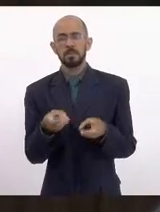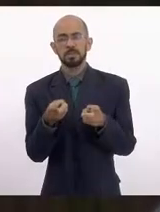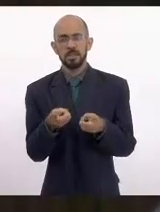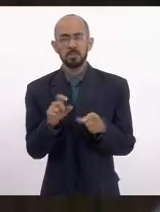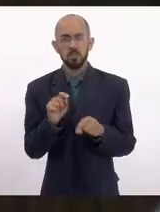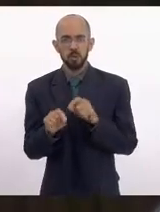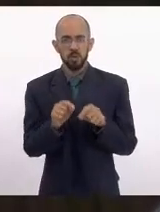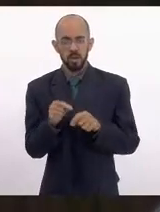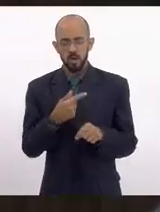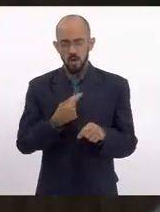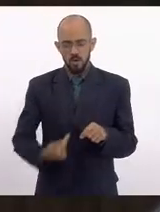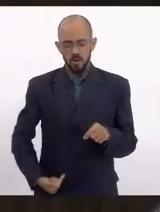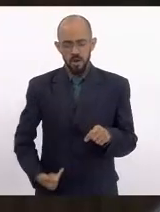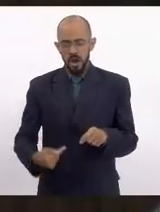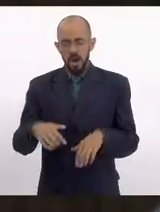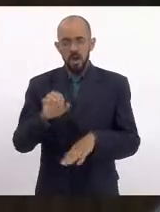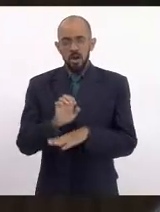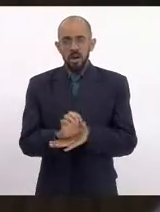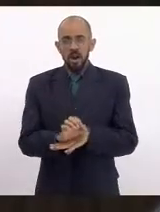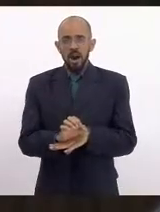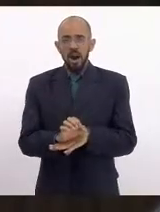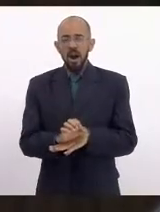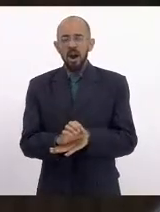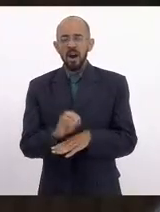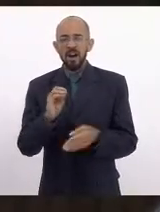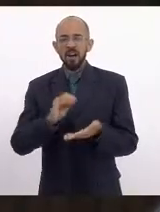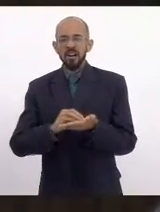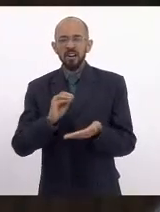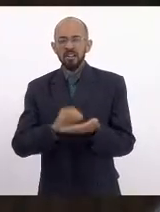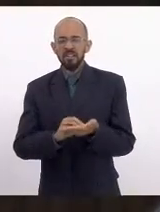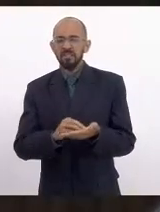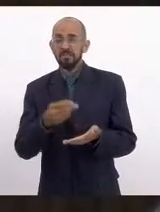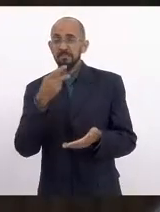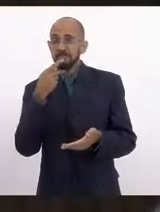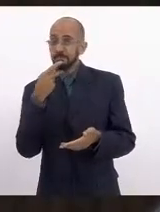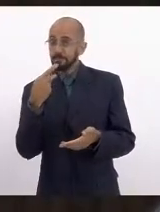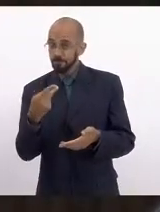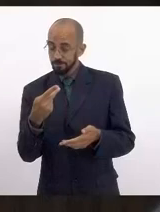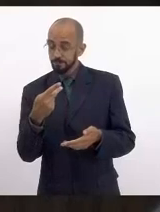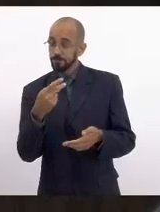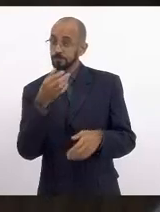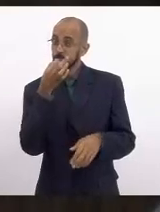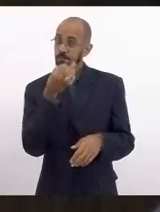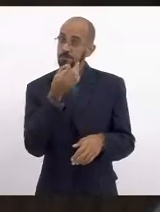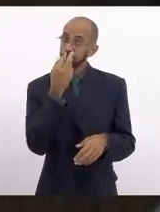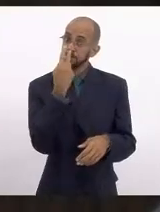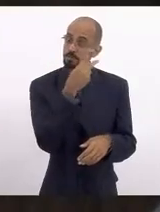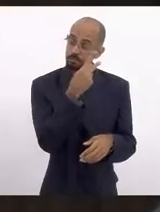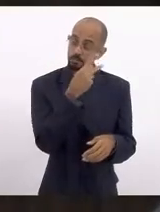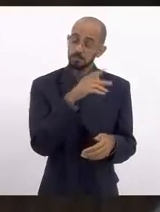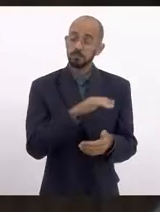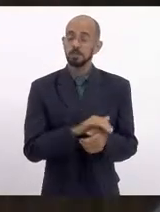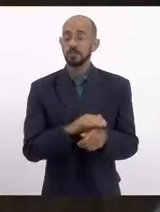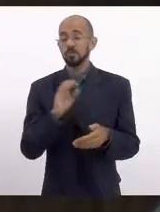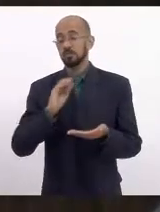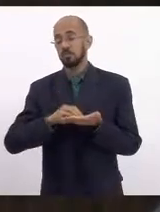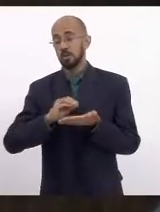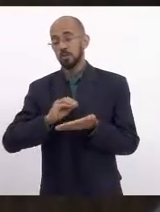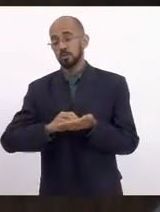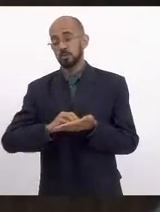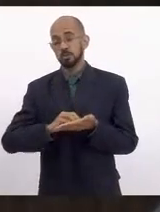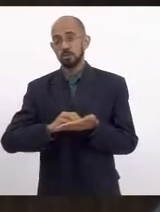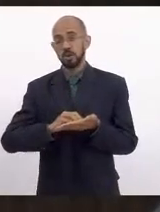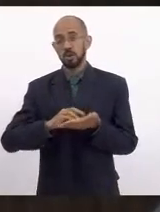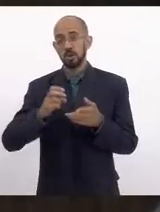governador do Estado não levante claramente a sua voz deputada enfermeira Rejane não levante claramente a tua voz